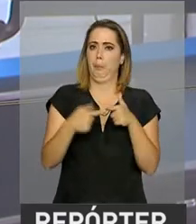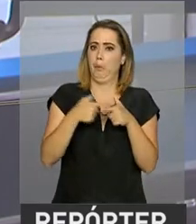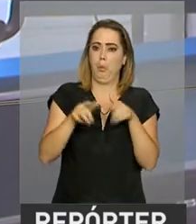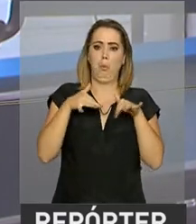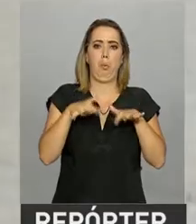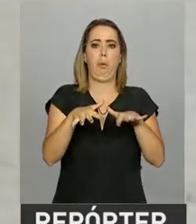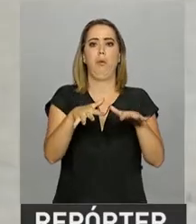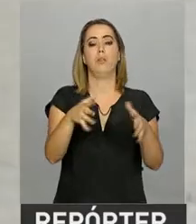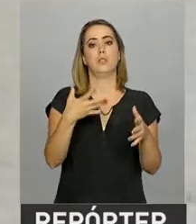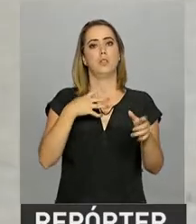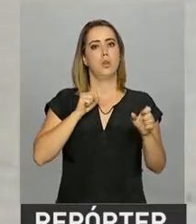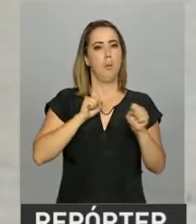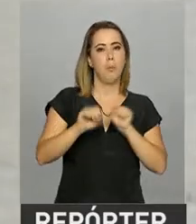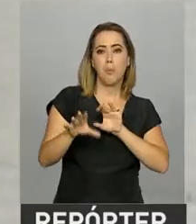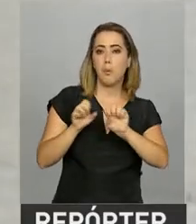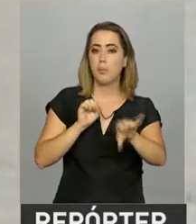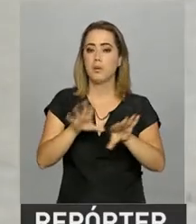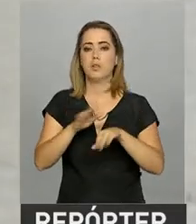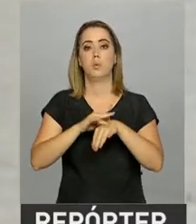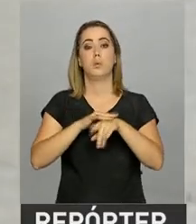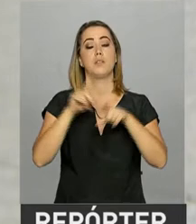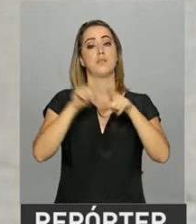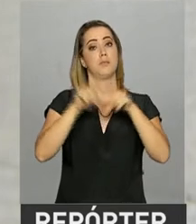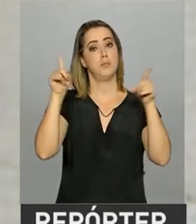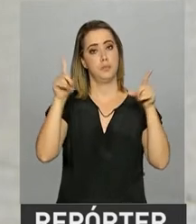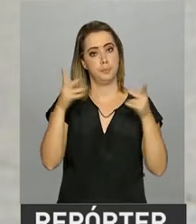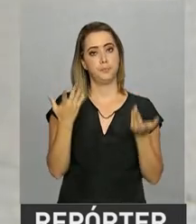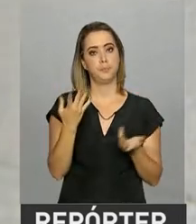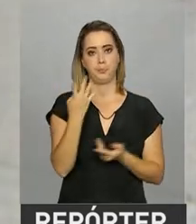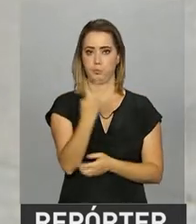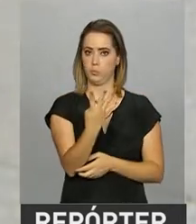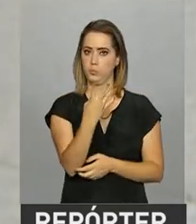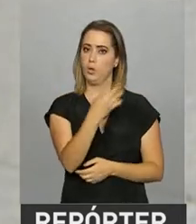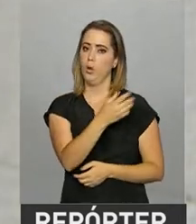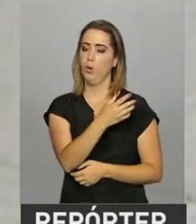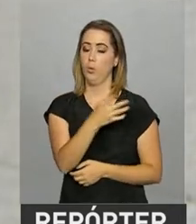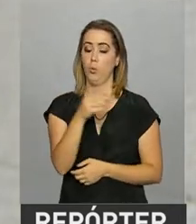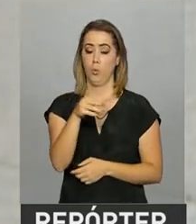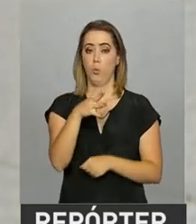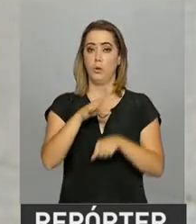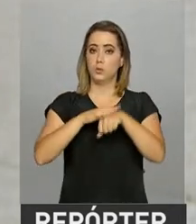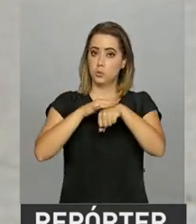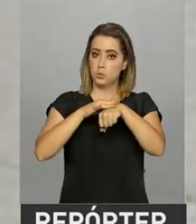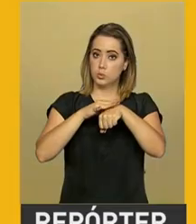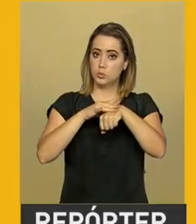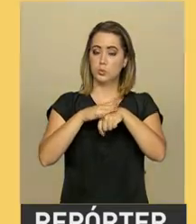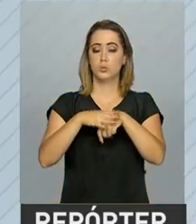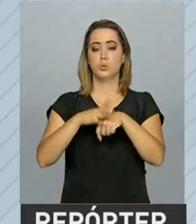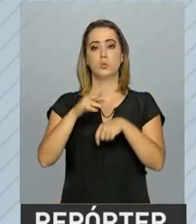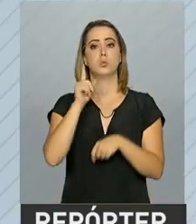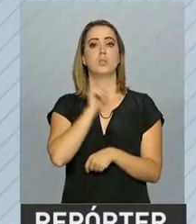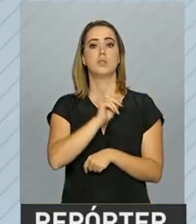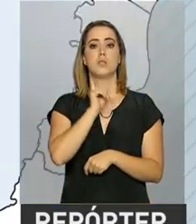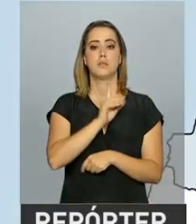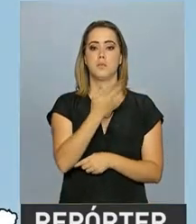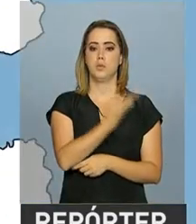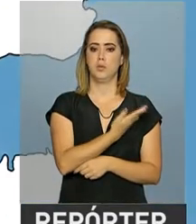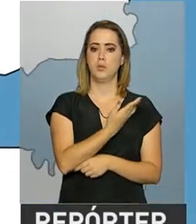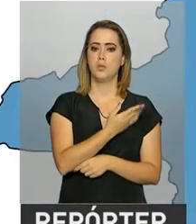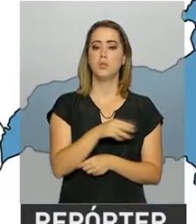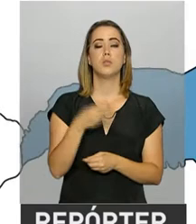doença minas gerais tem quatro casos confirmados de morte por febre amarela o ministério da saúde